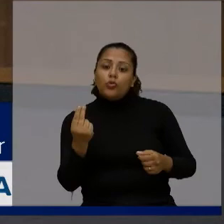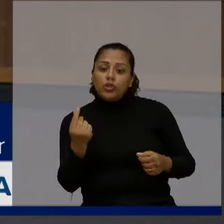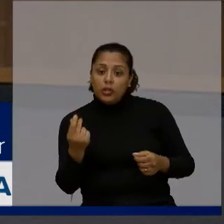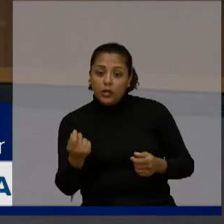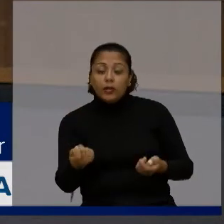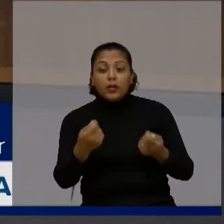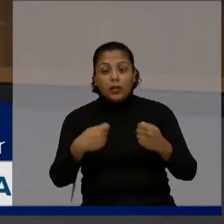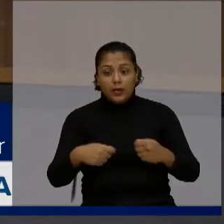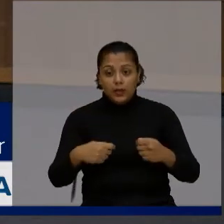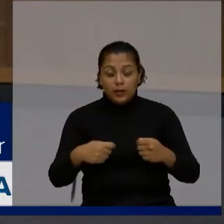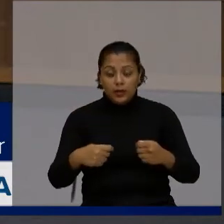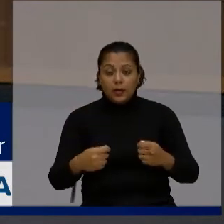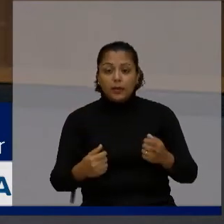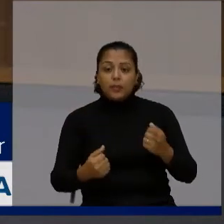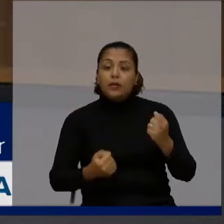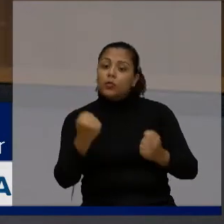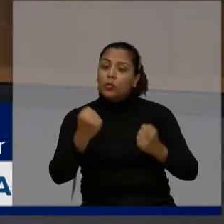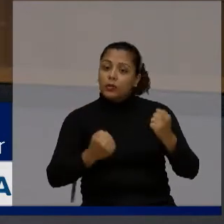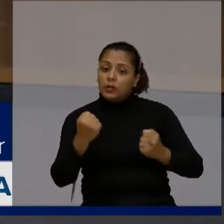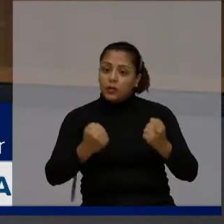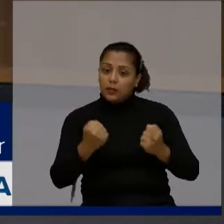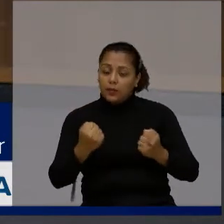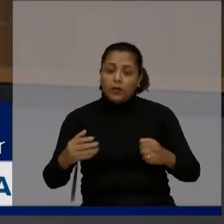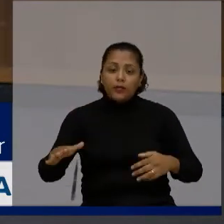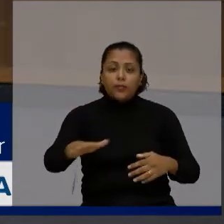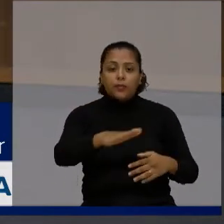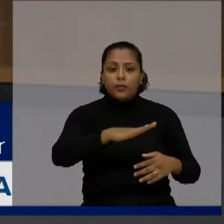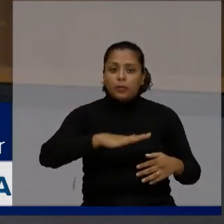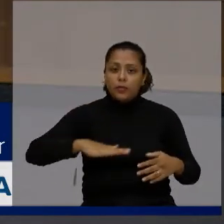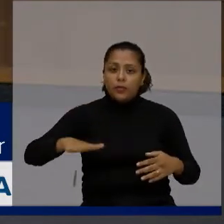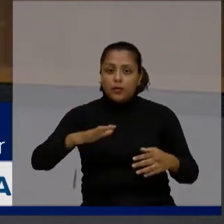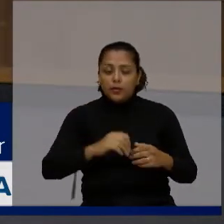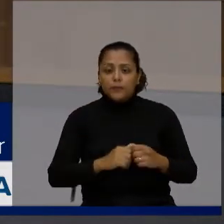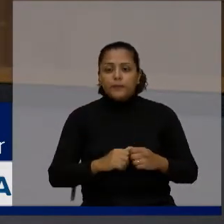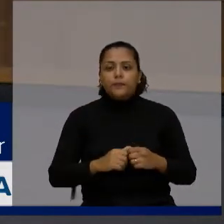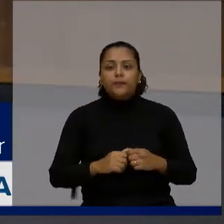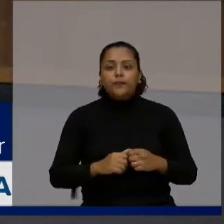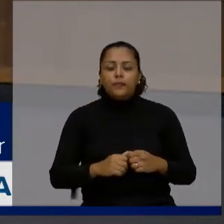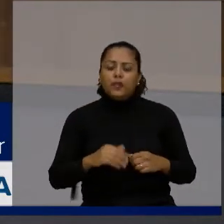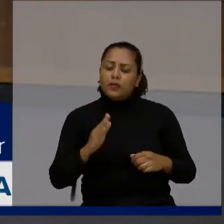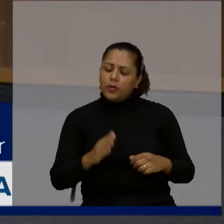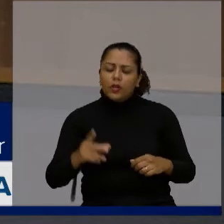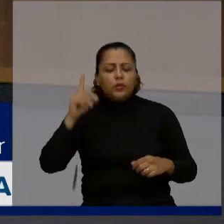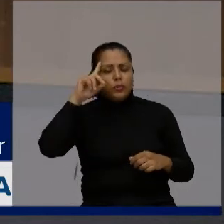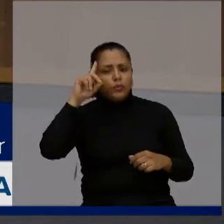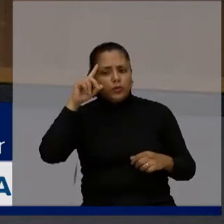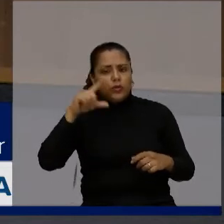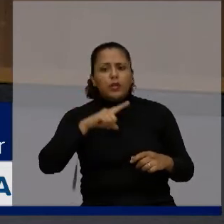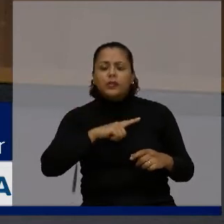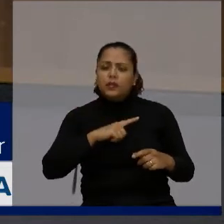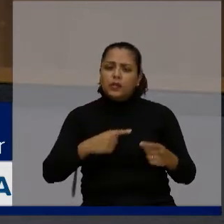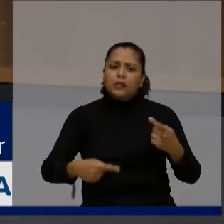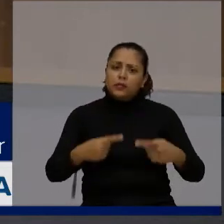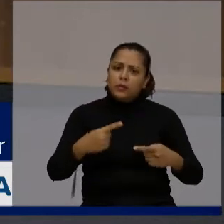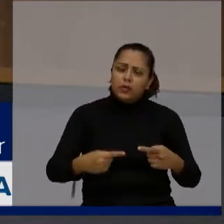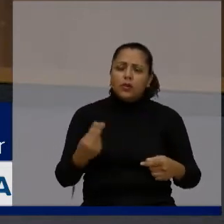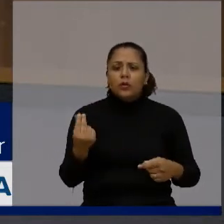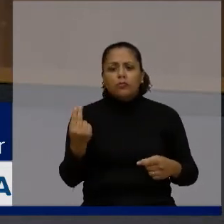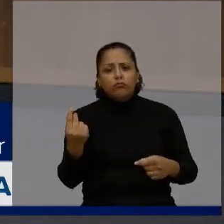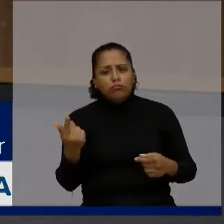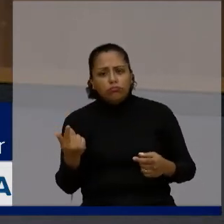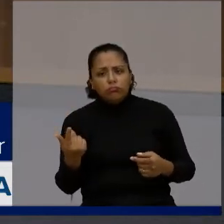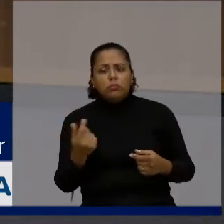está tendo audiência pública agora para discutir o novo sistema e principalmente a questão